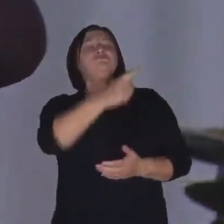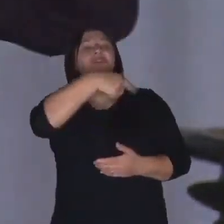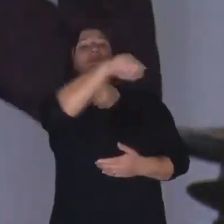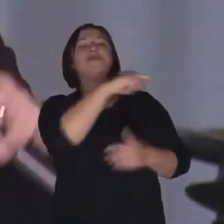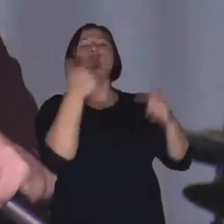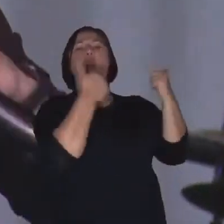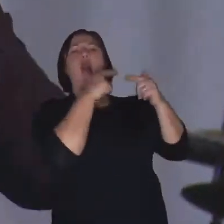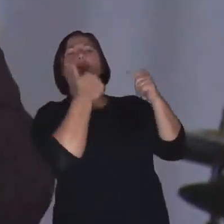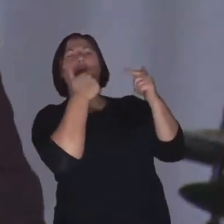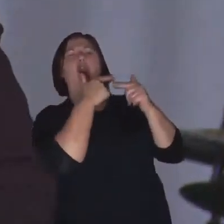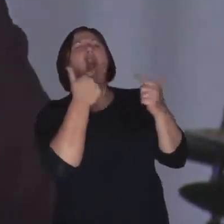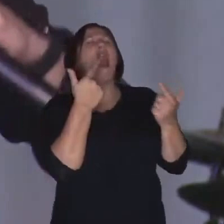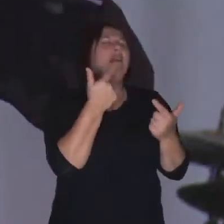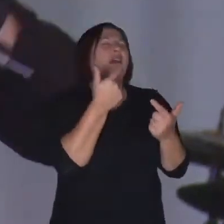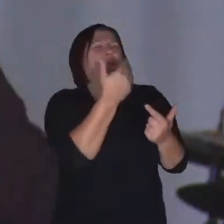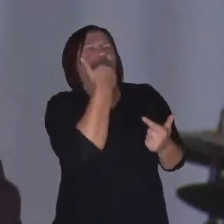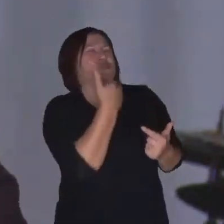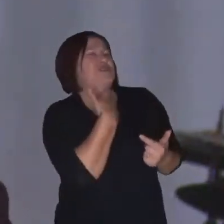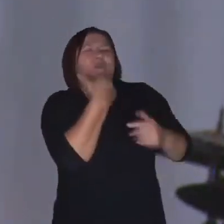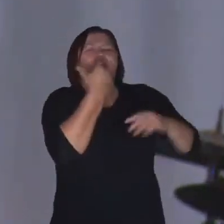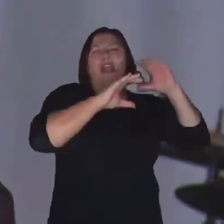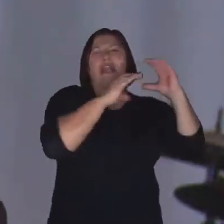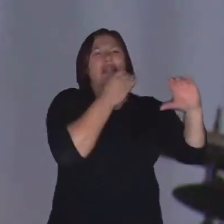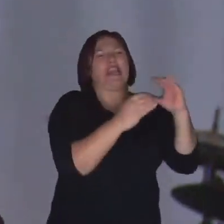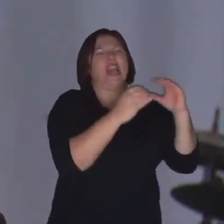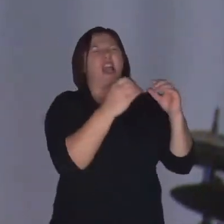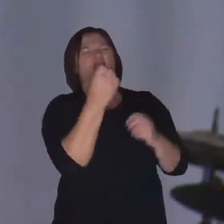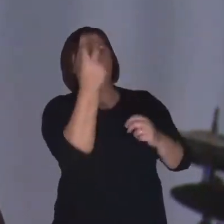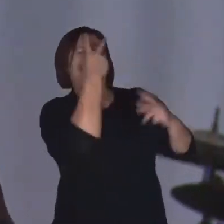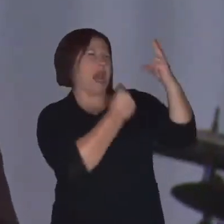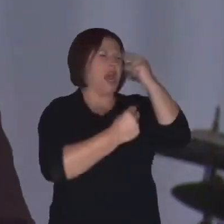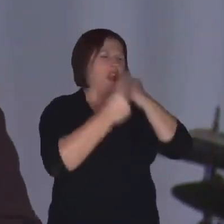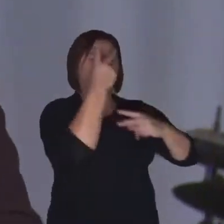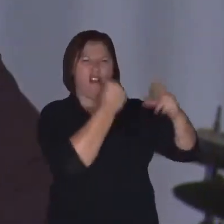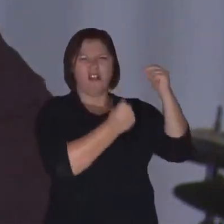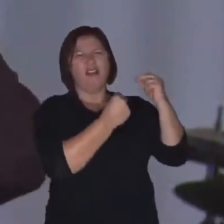no Deus de Jerusalém. Podem brincar com a minha cara.